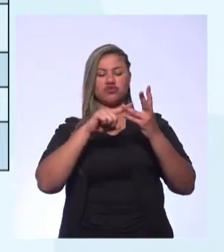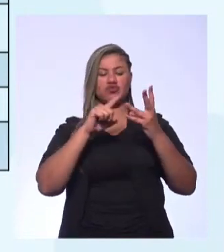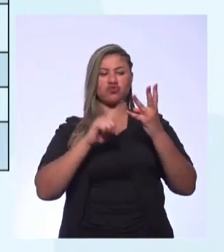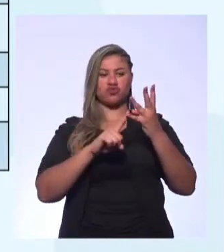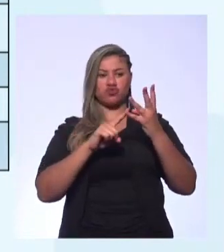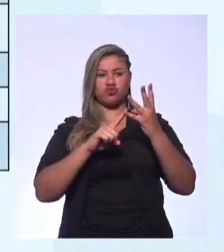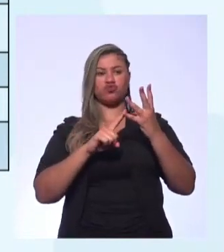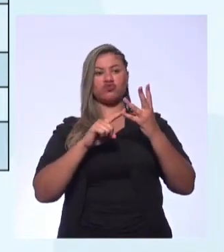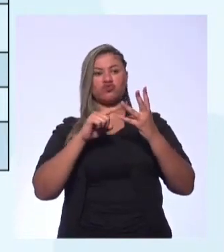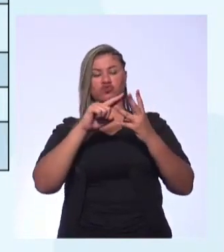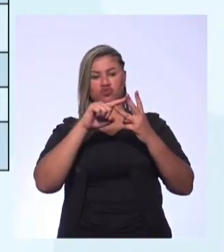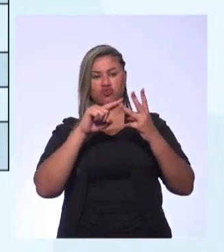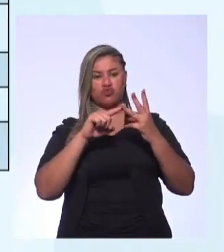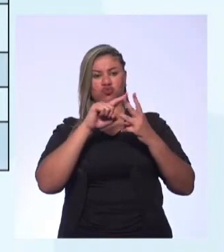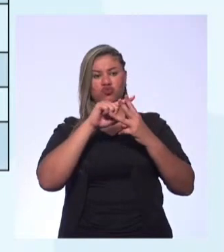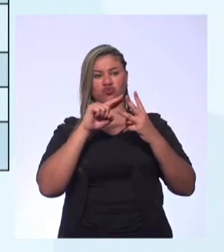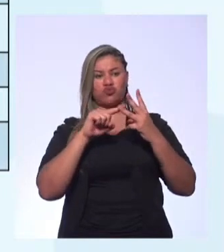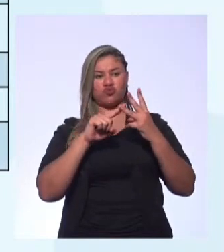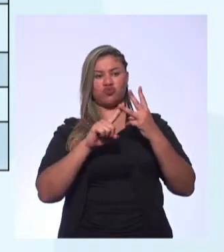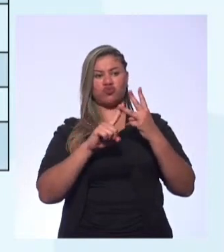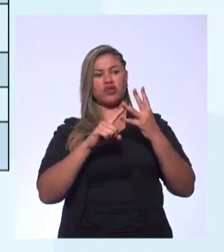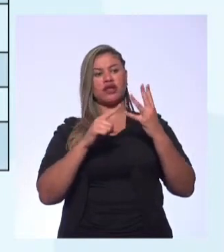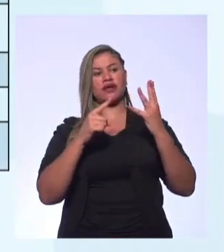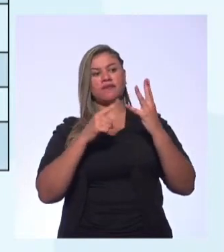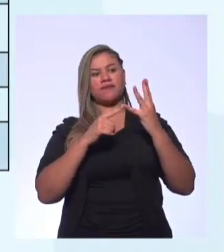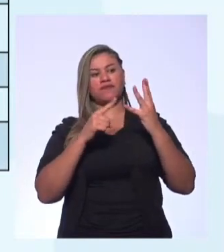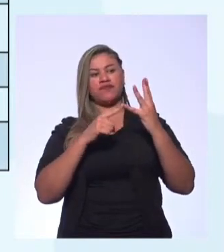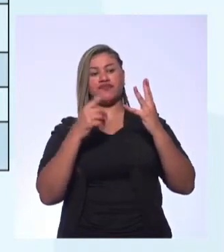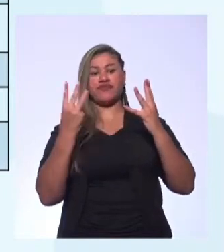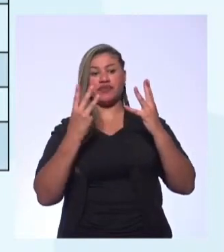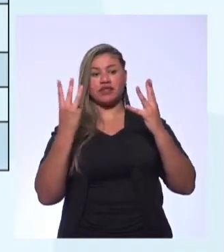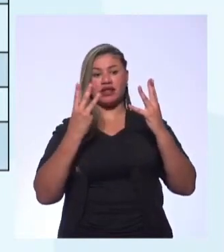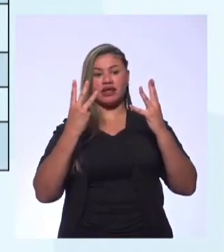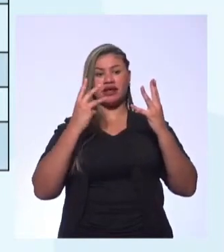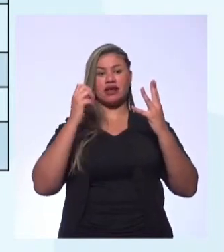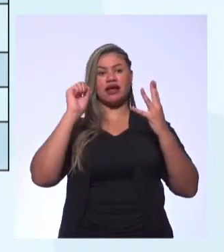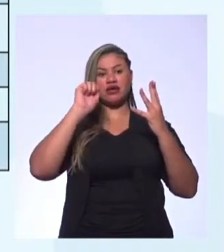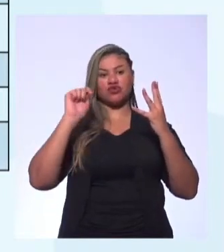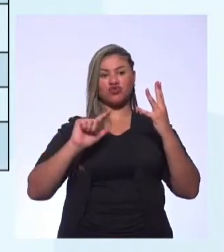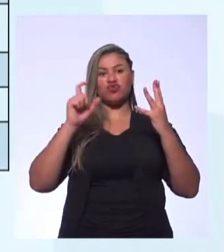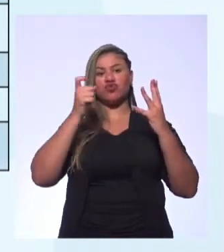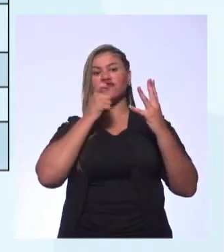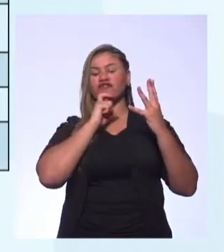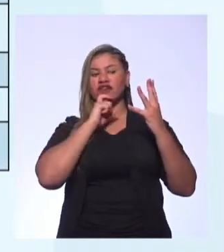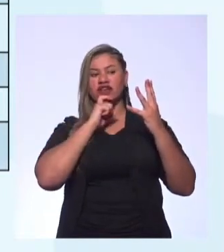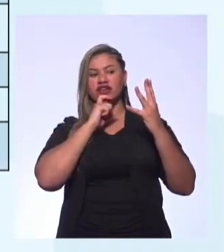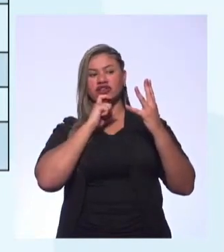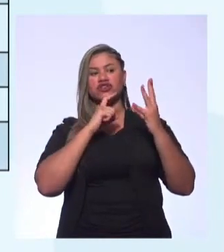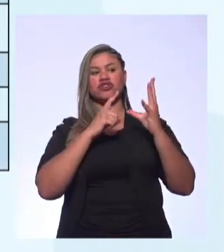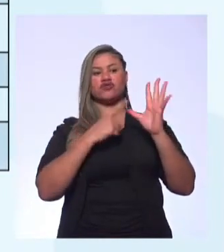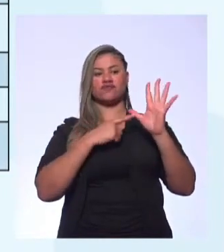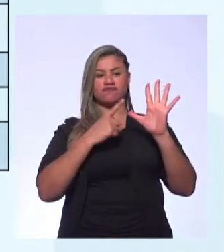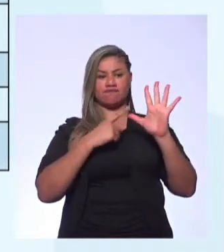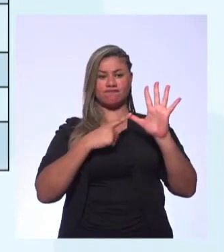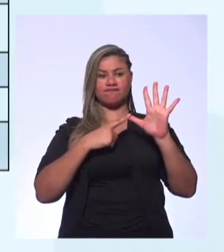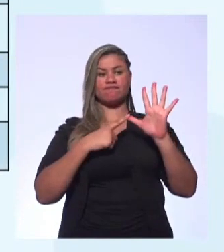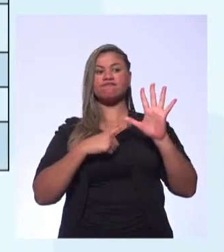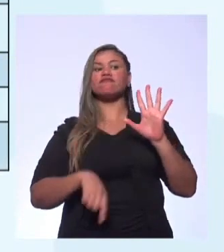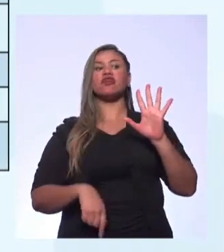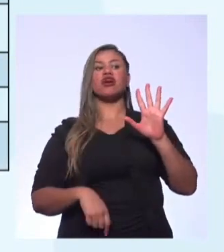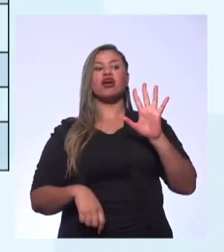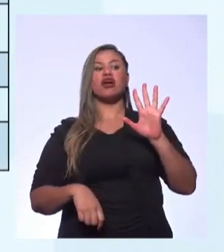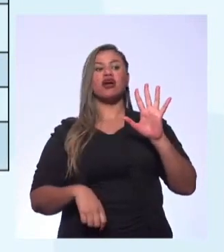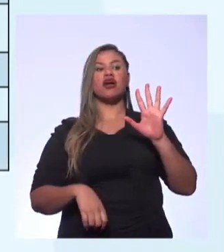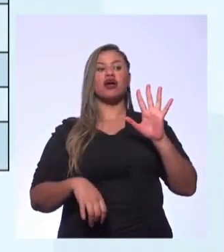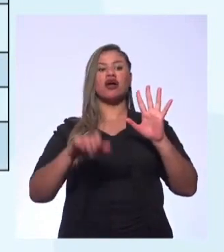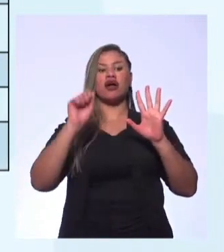moléculas, tudo bem? E eu tenho o triozinho lá, que é 2 azul e 1 verde, 2 vezes também. Eu tenho o